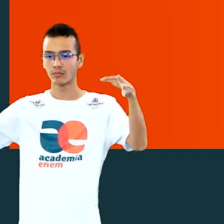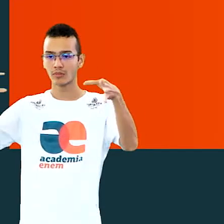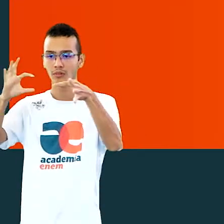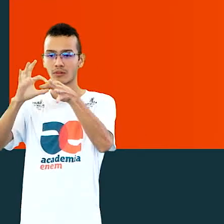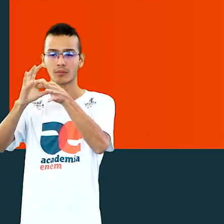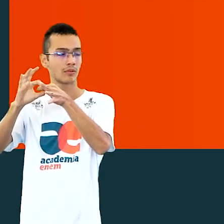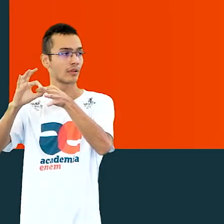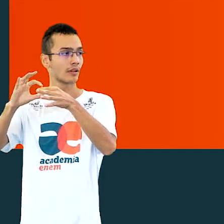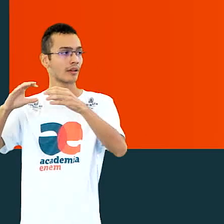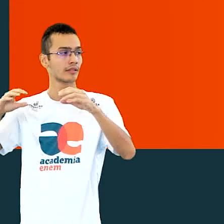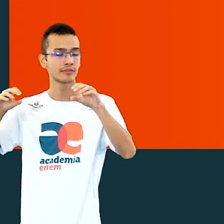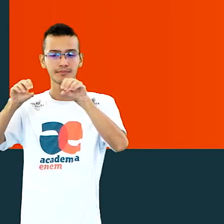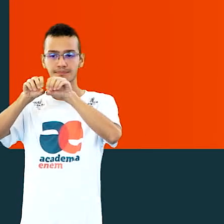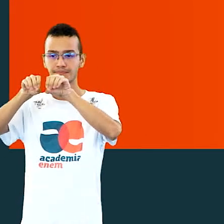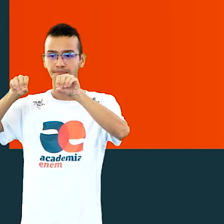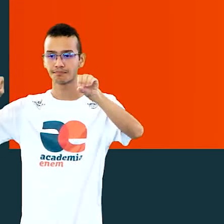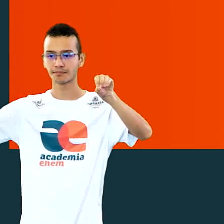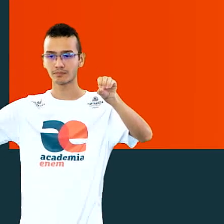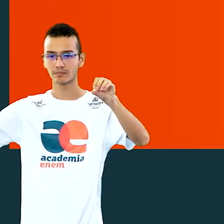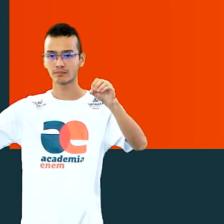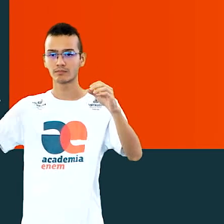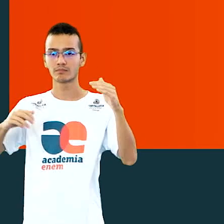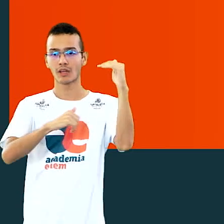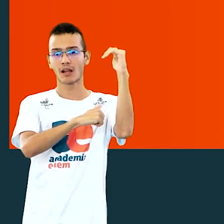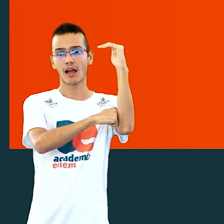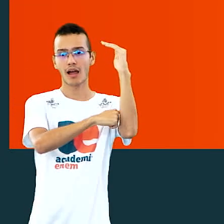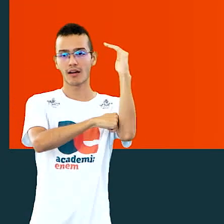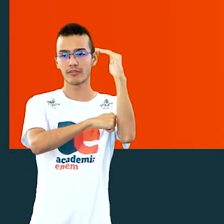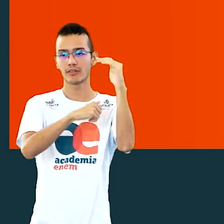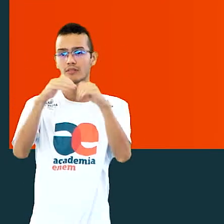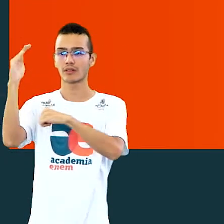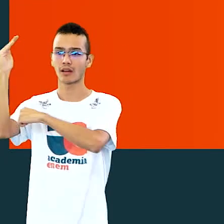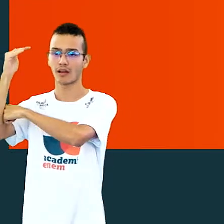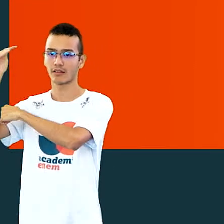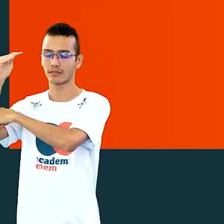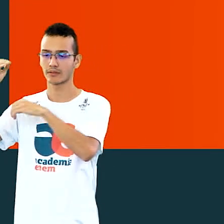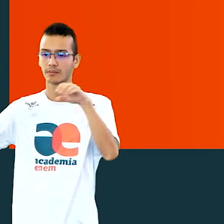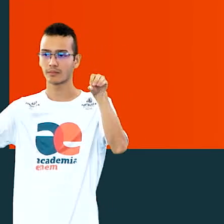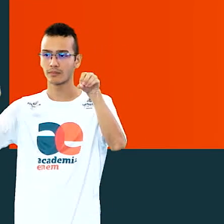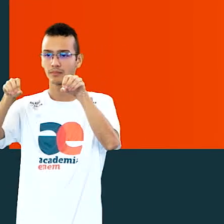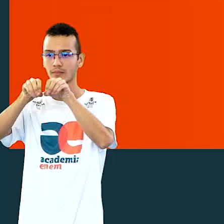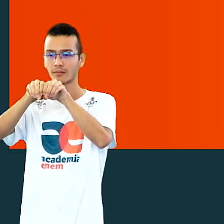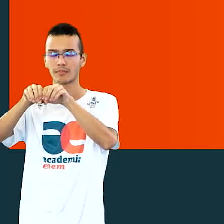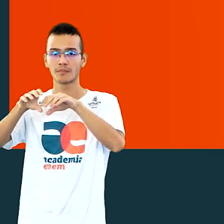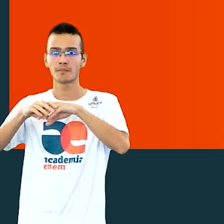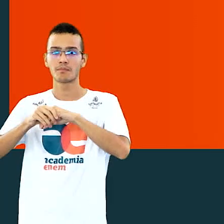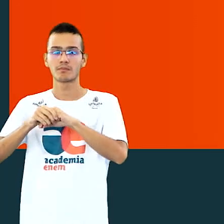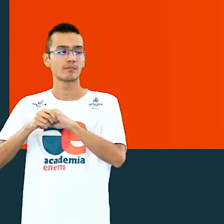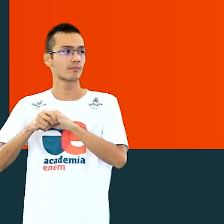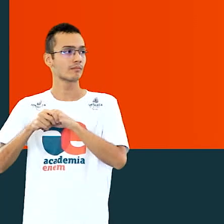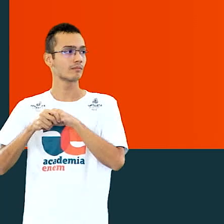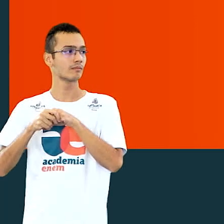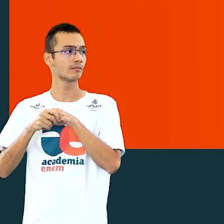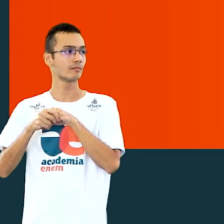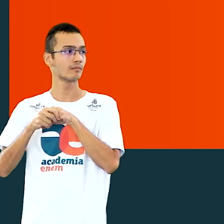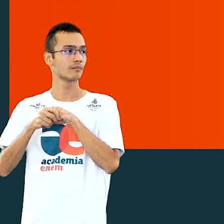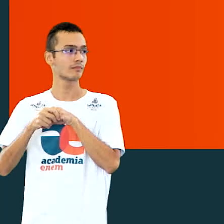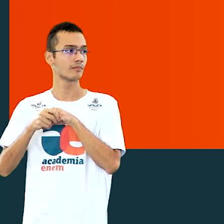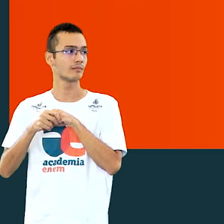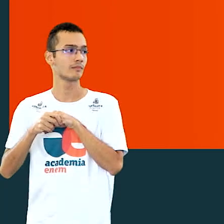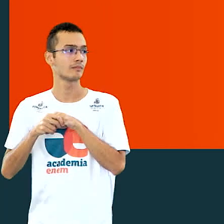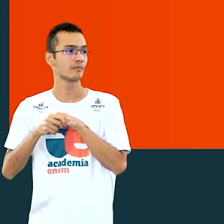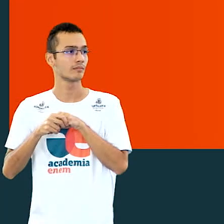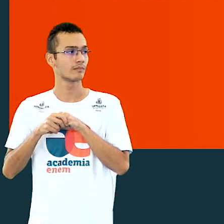os dois através de uma mangueirinha. Se eu fizer esse furo ligando a mangueirinha numa mesma